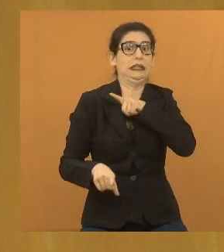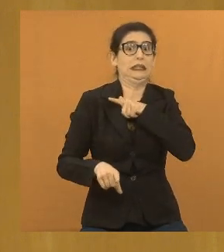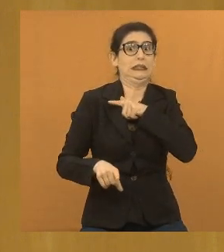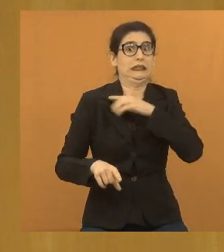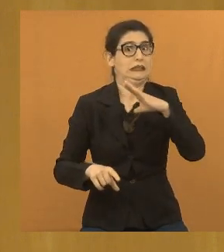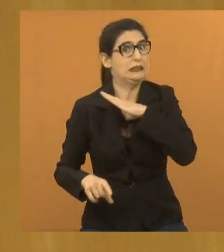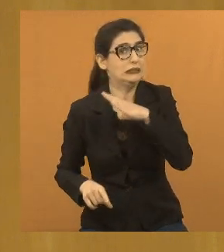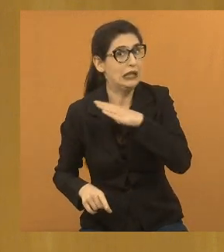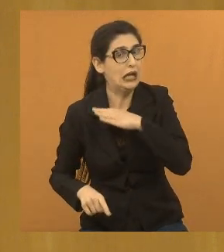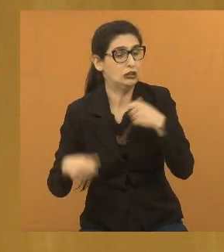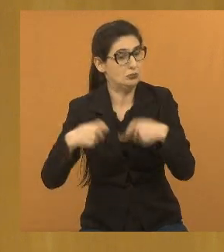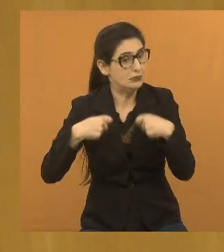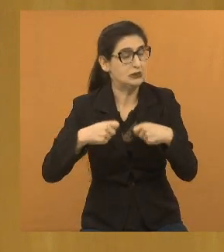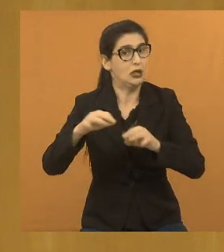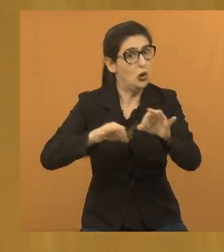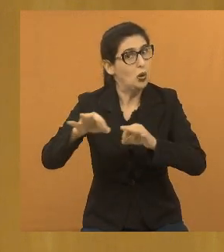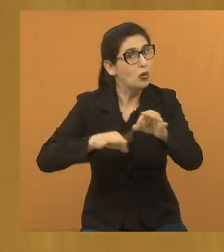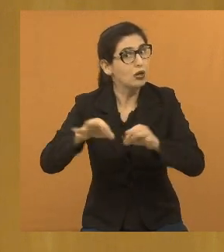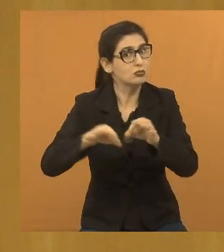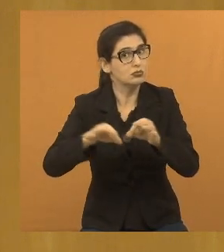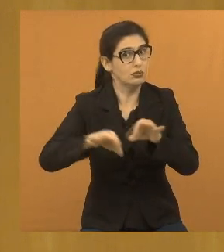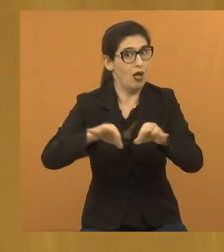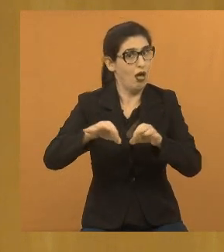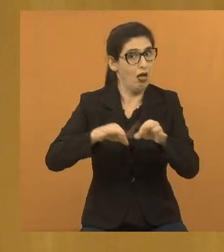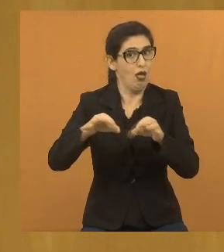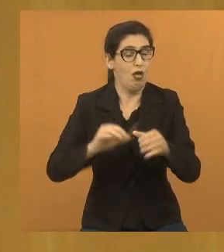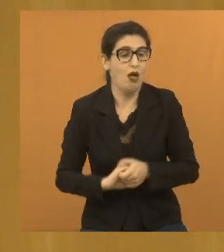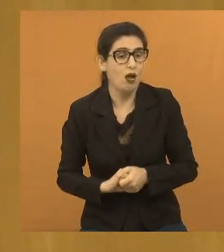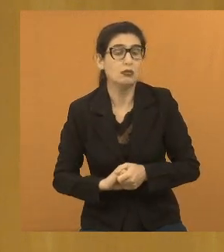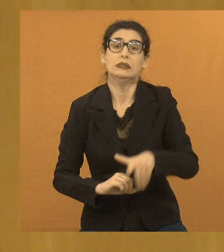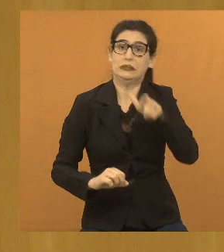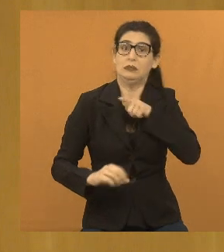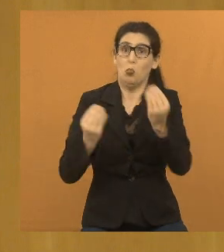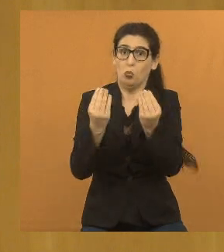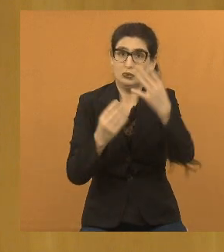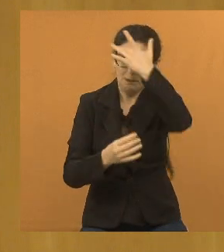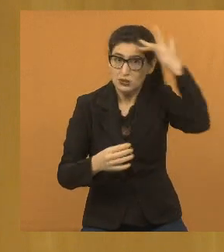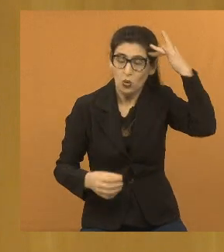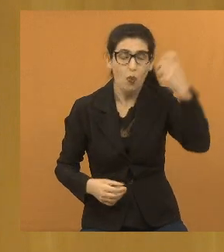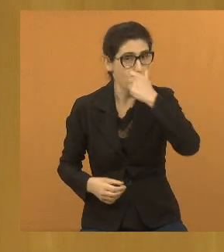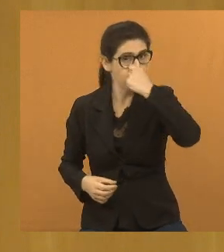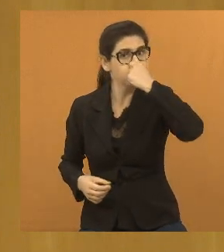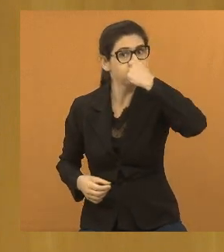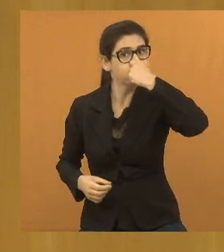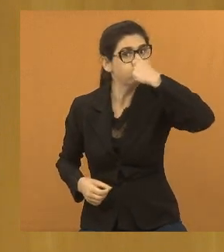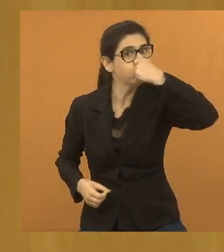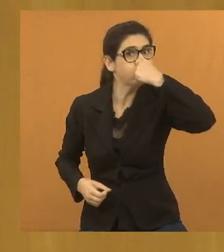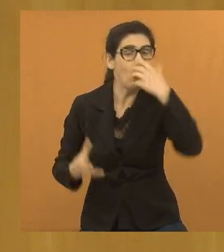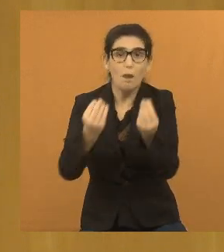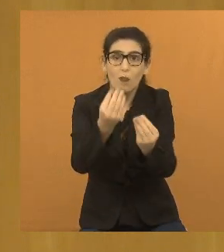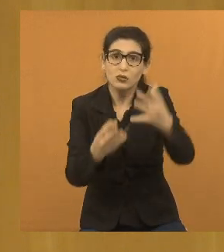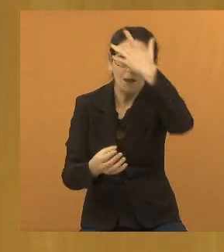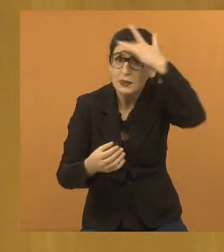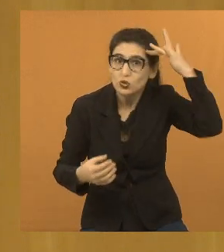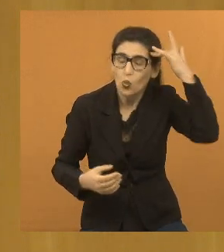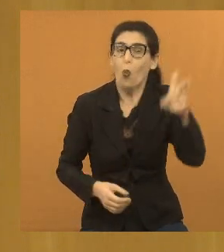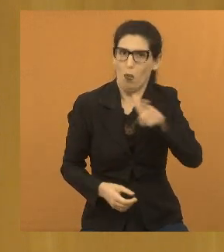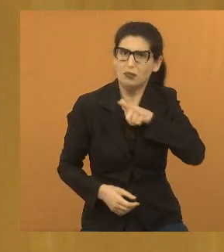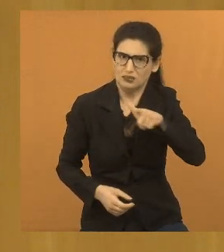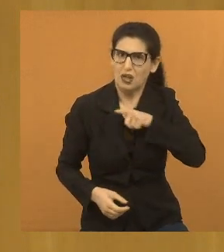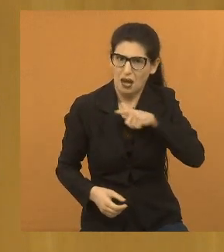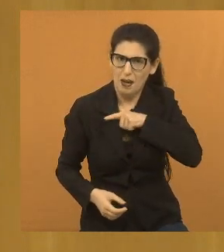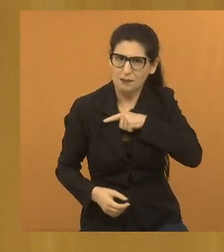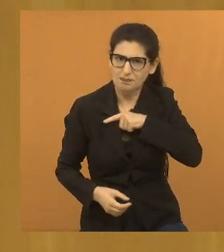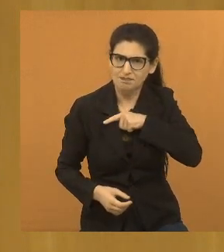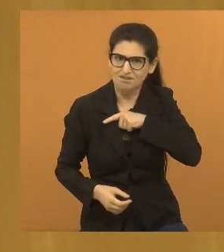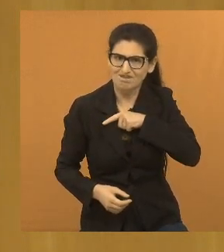momento, a cidade vai ganhando corpo, ela vai ganhando população, vai crescendo, a malha urbana vai crescendo, e até que em